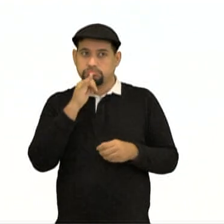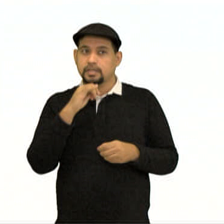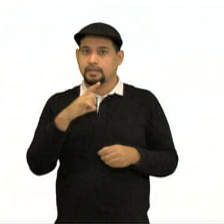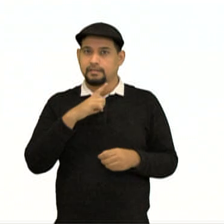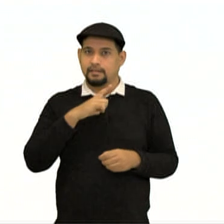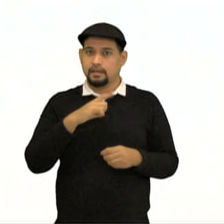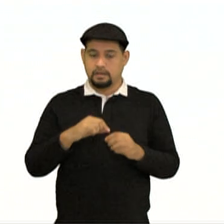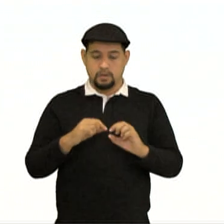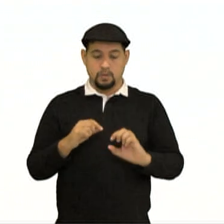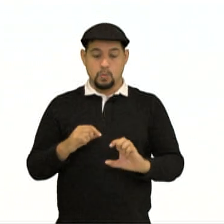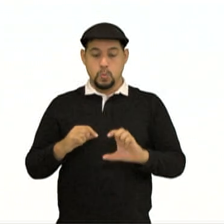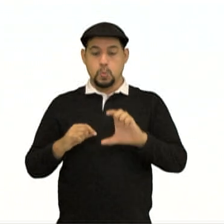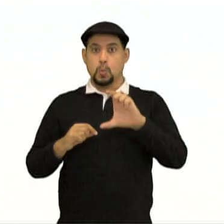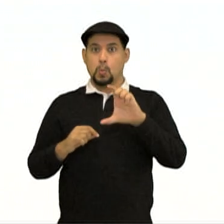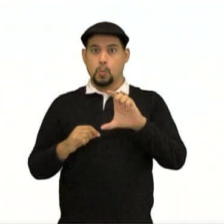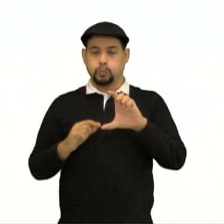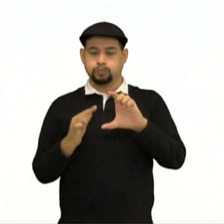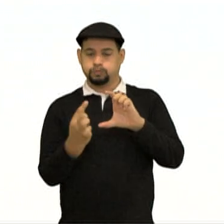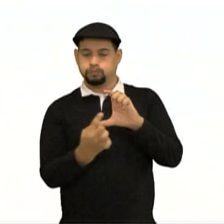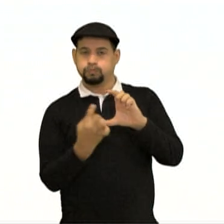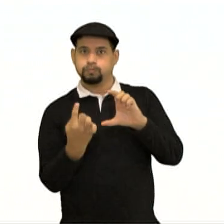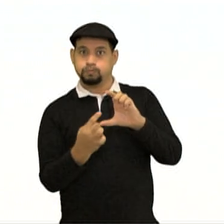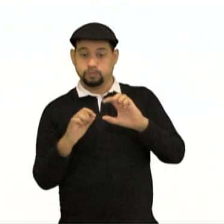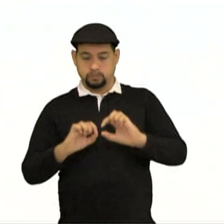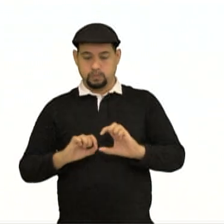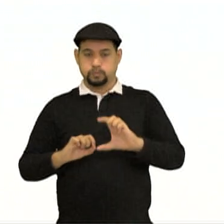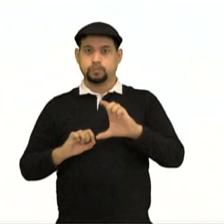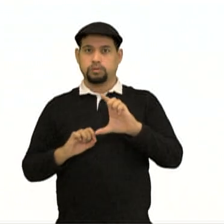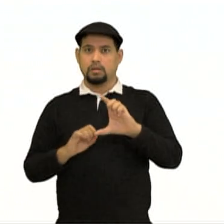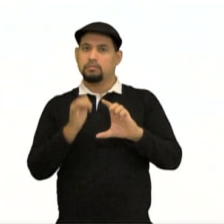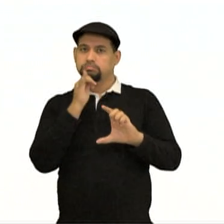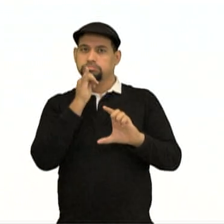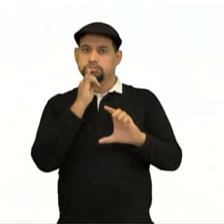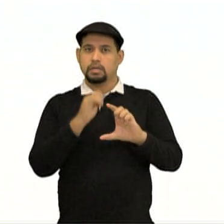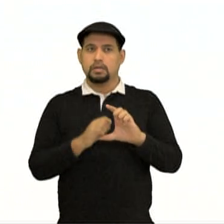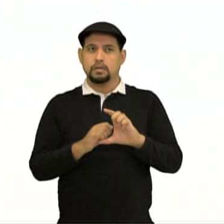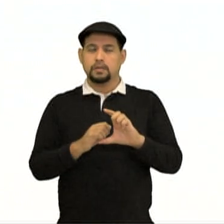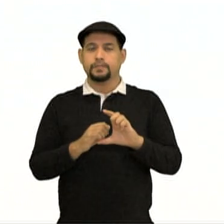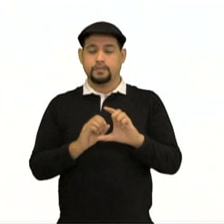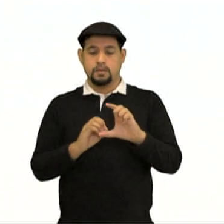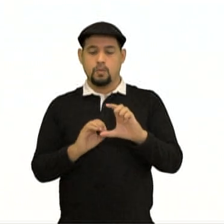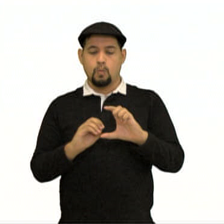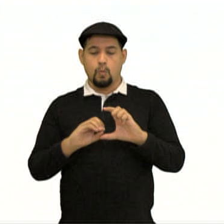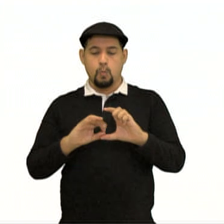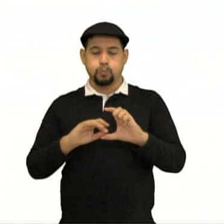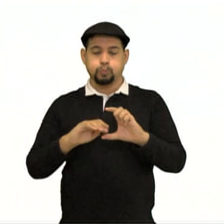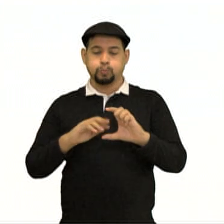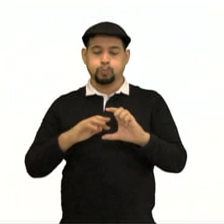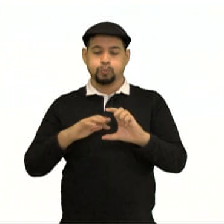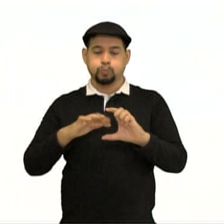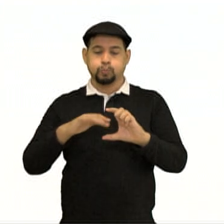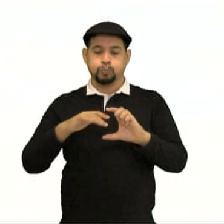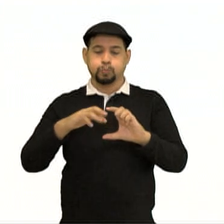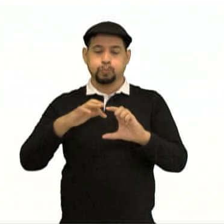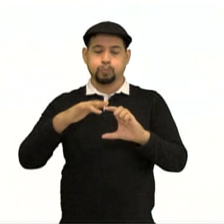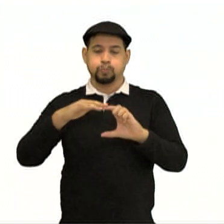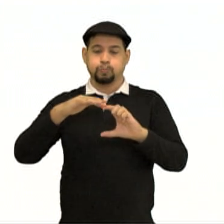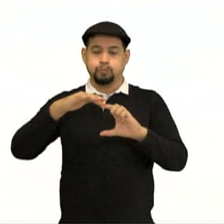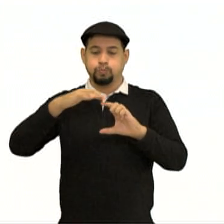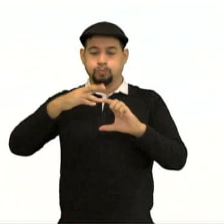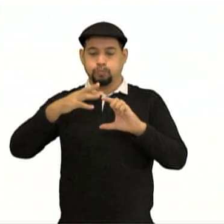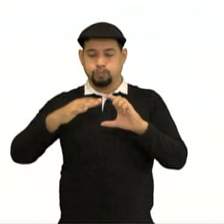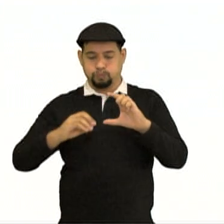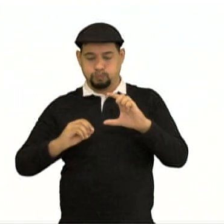daqui, que tem a altura maior, H2, enche e após transbordar, começa a encher